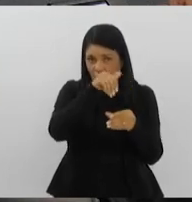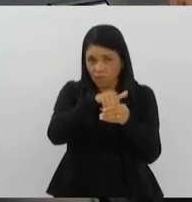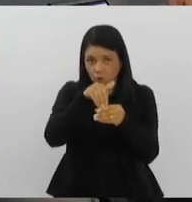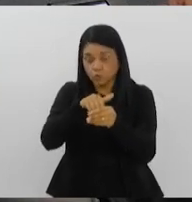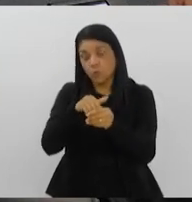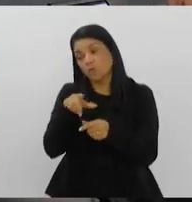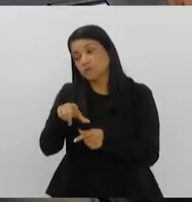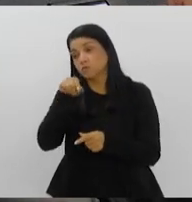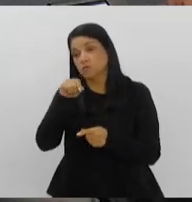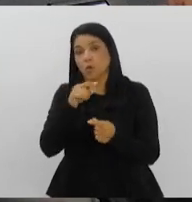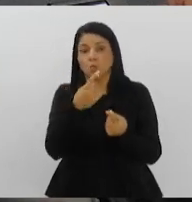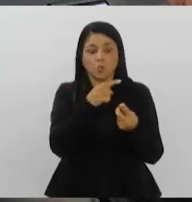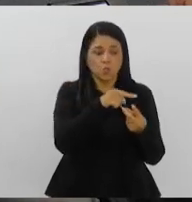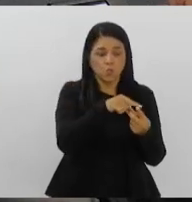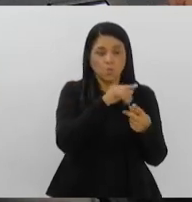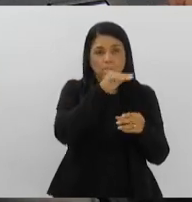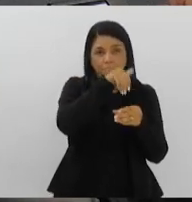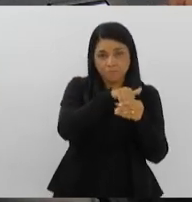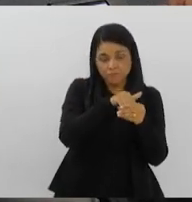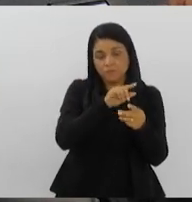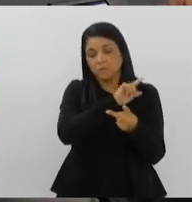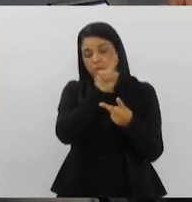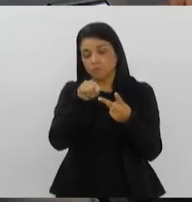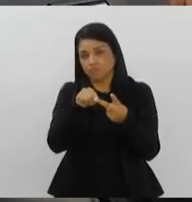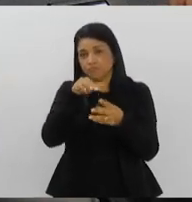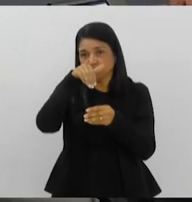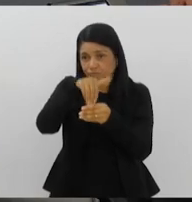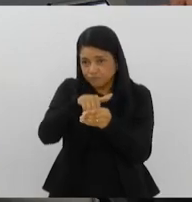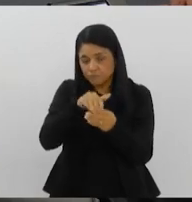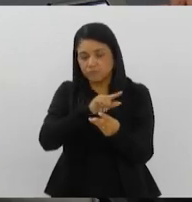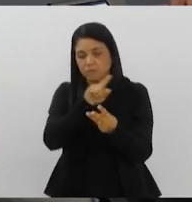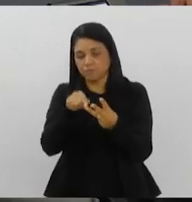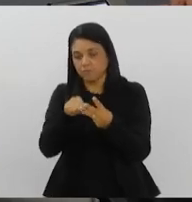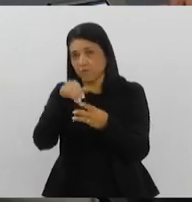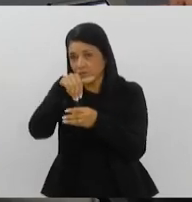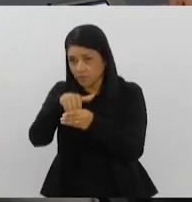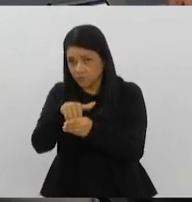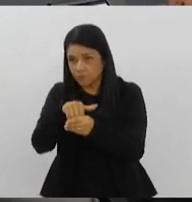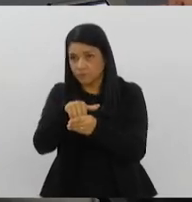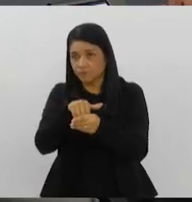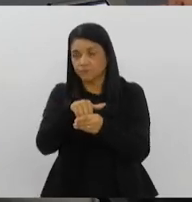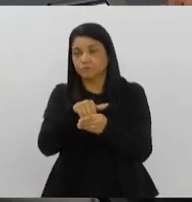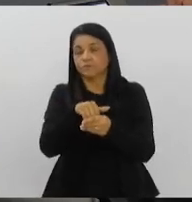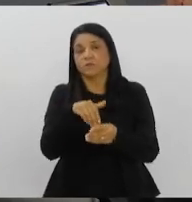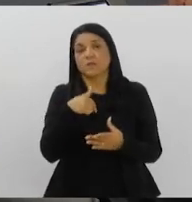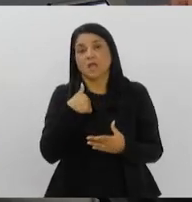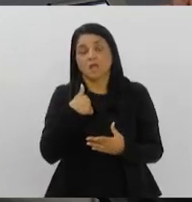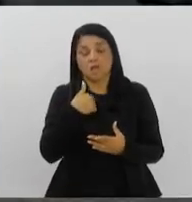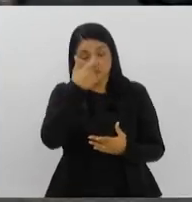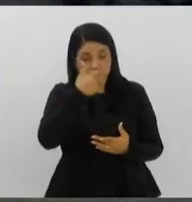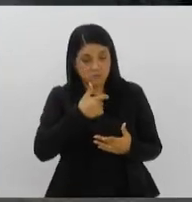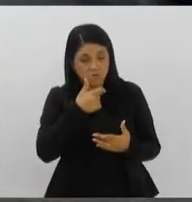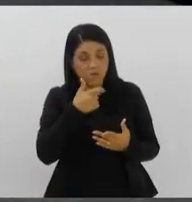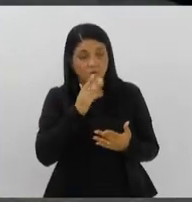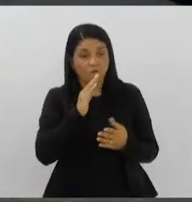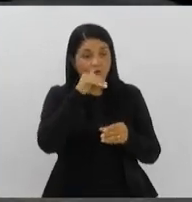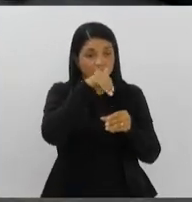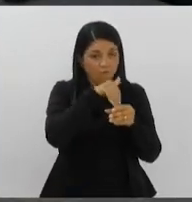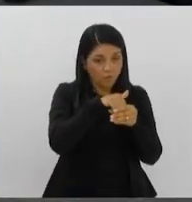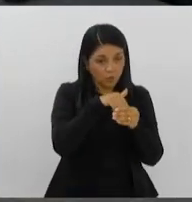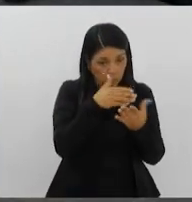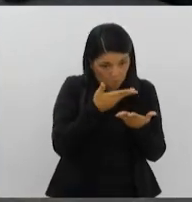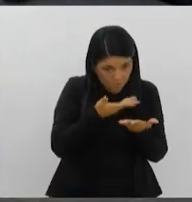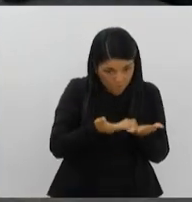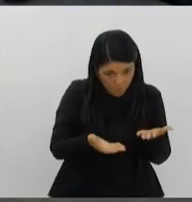Senhora Presidente, se eu voto um destaque e perco, eu considero que sempre